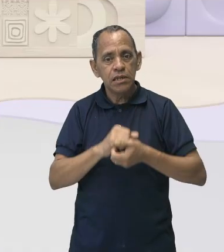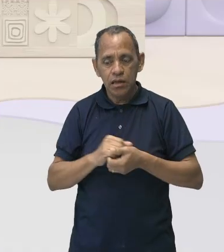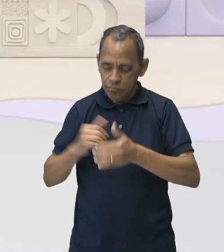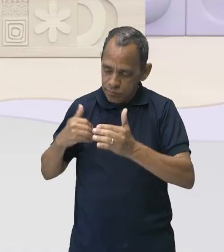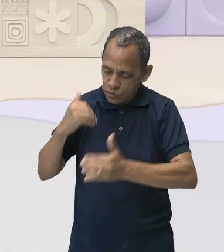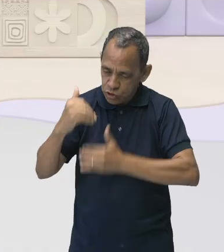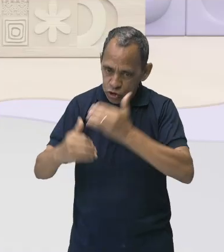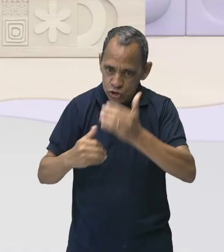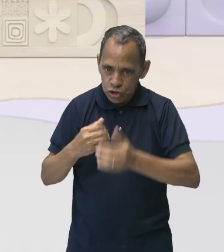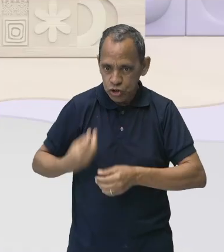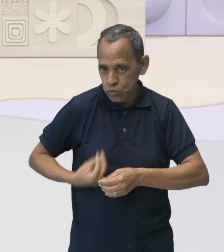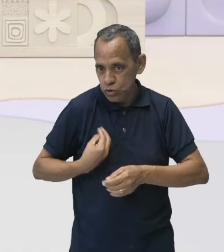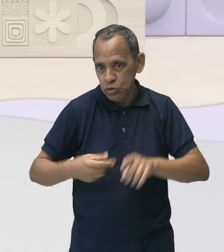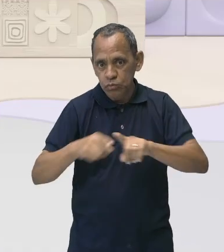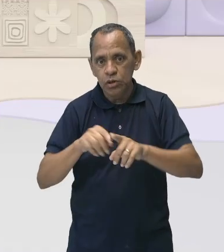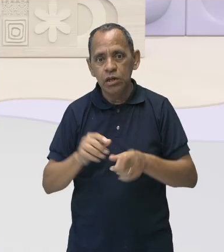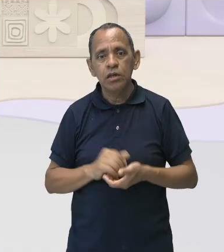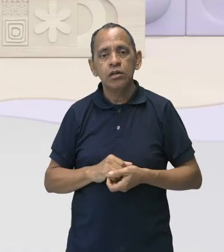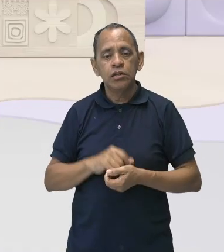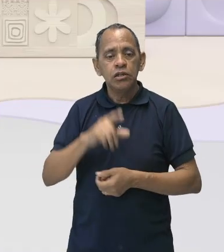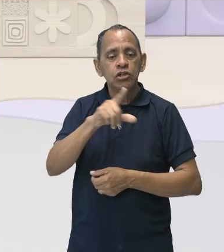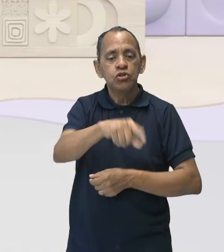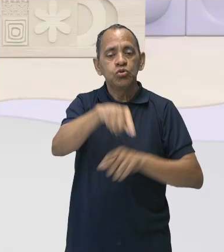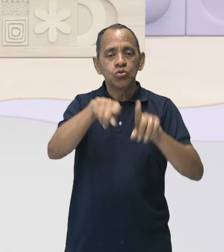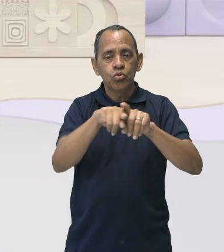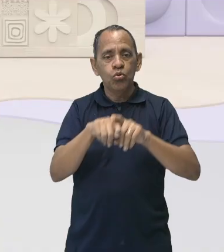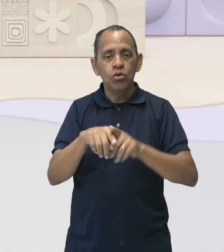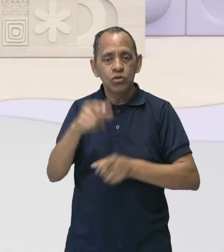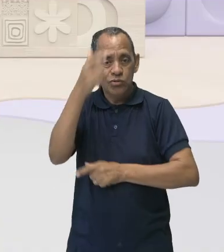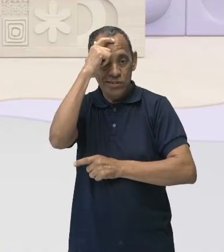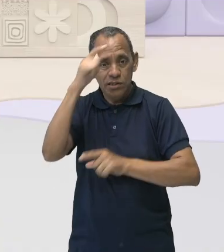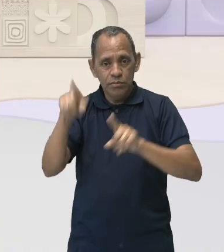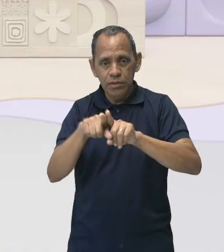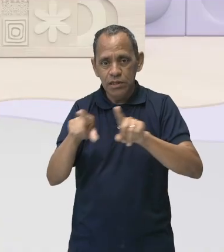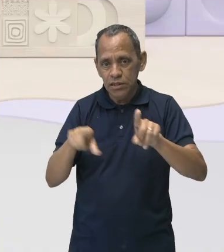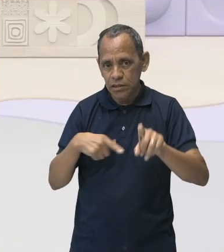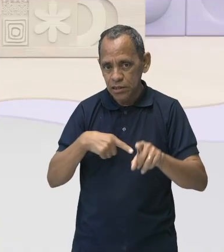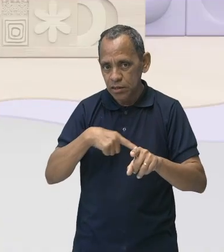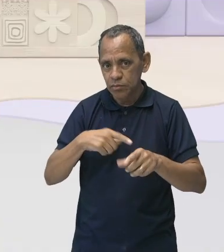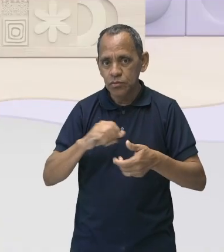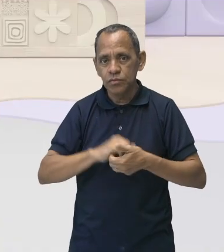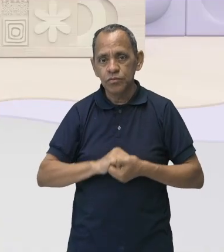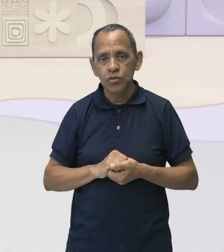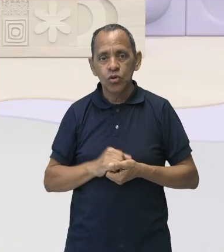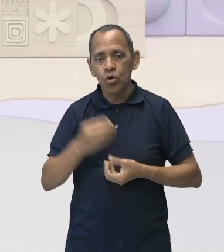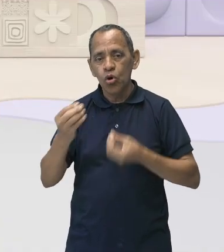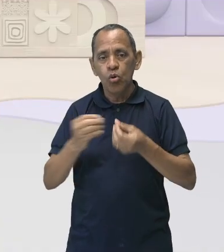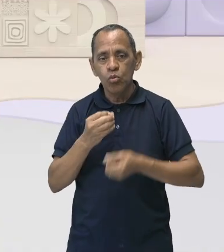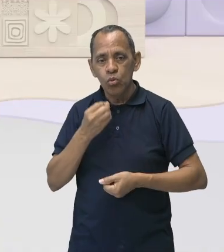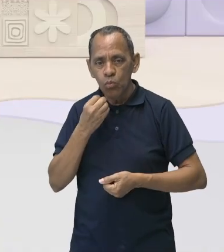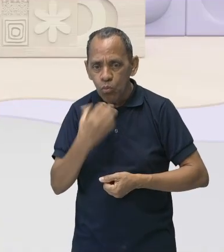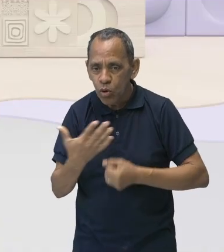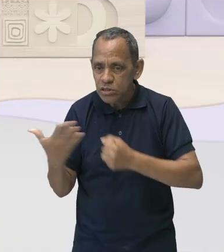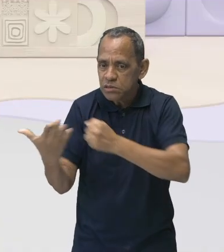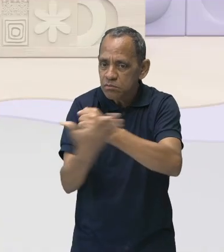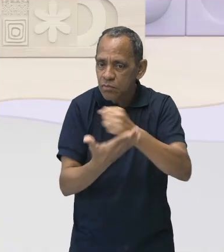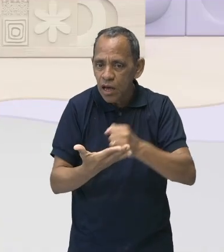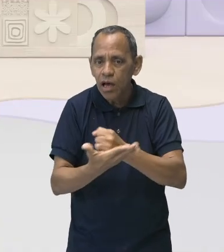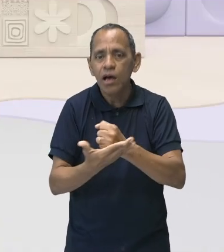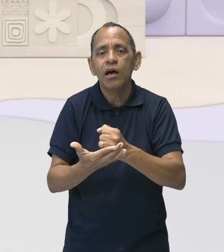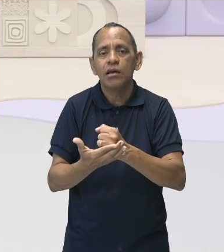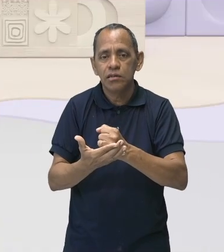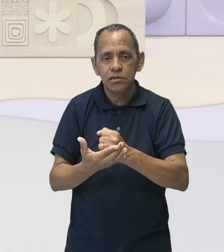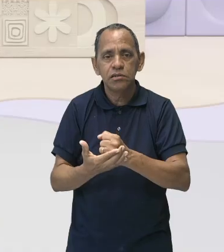decisões conscientes. Então, através da educação, nós vamos ter conhecimento para ter boas bases para decisões informadas,